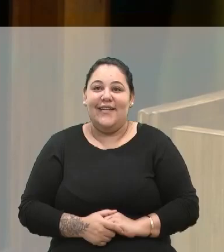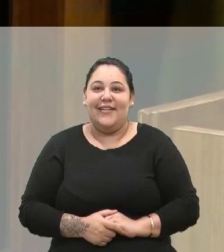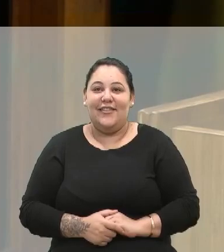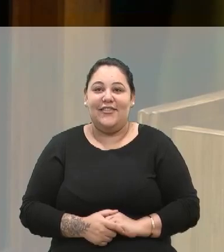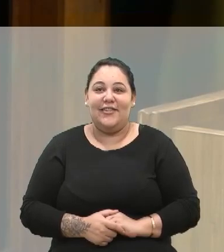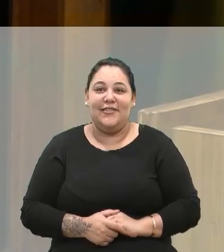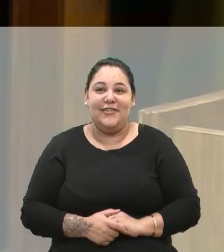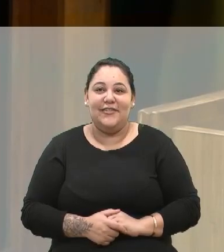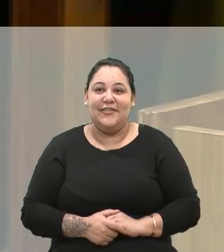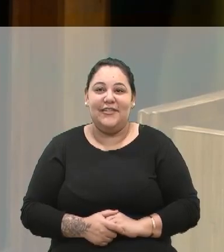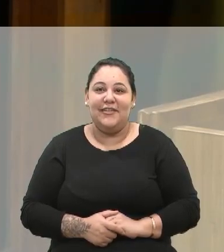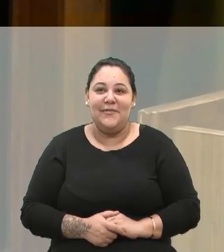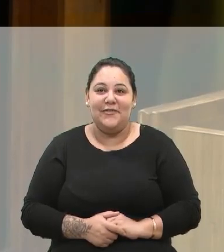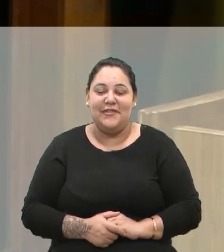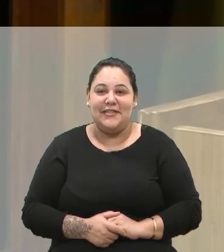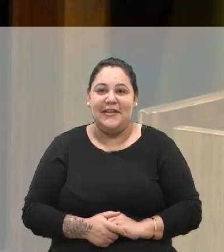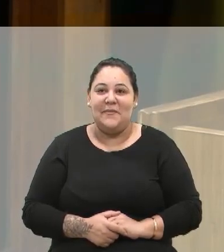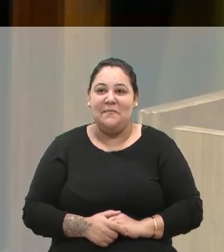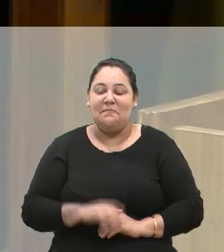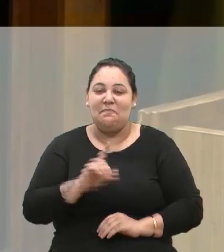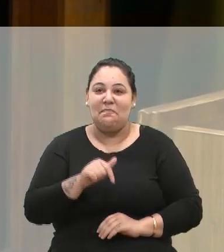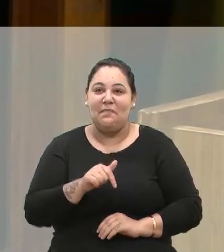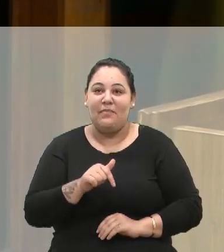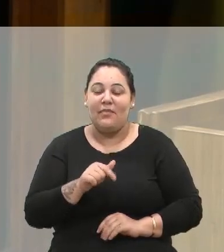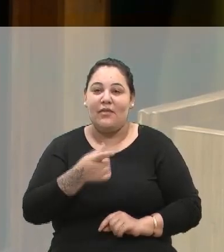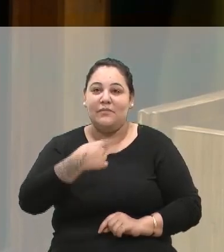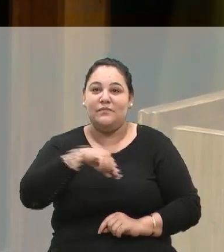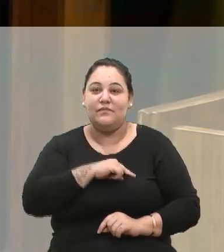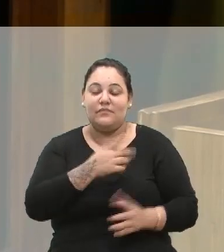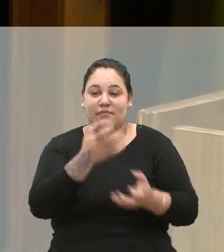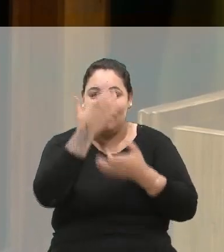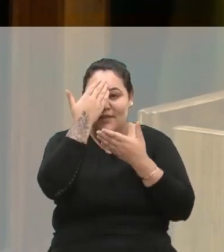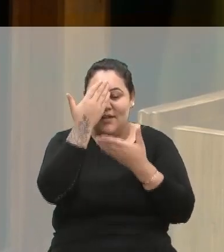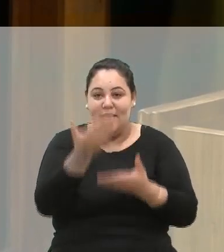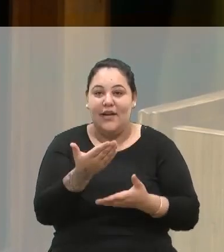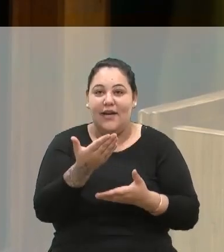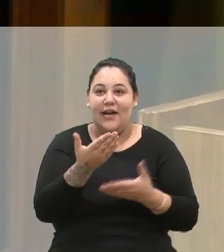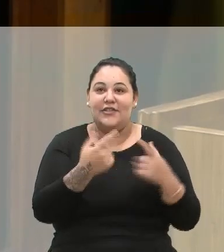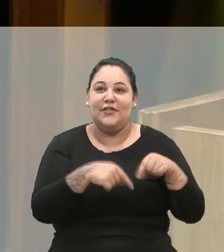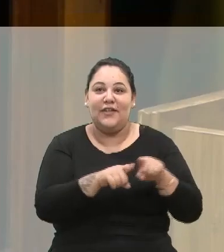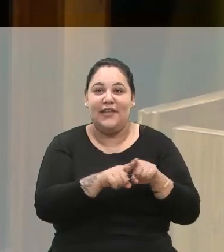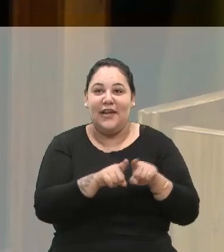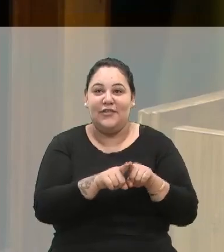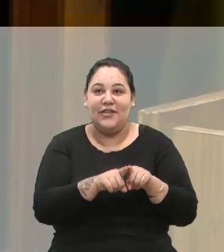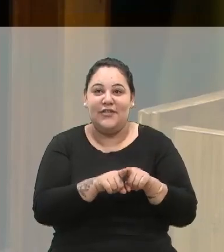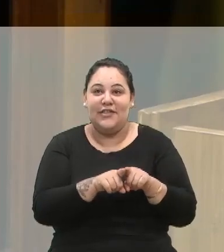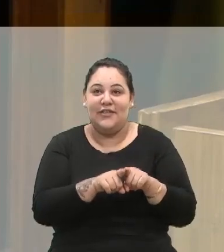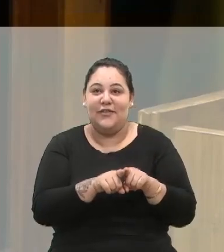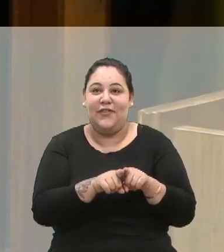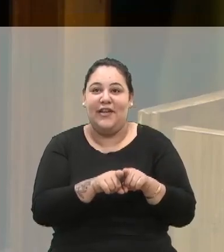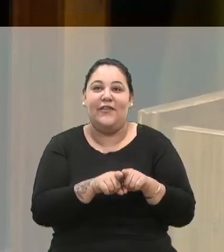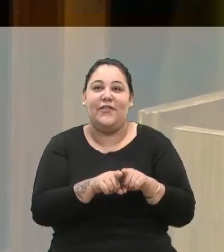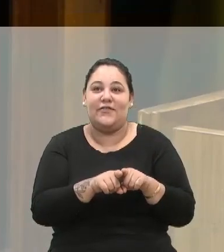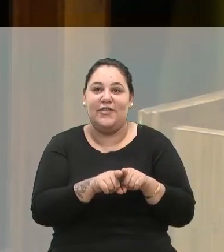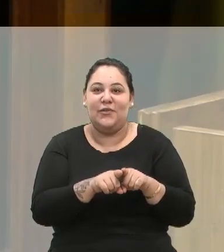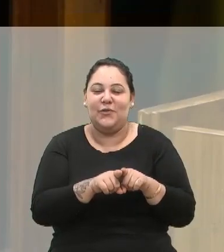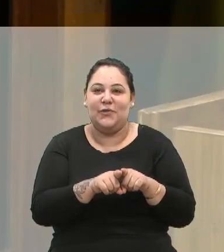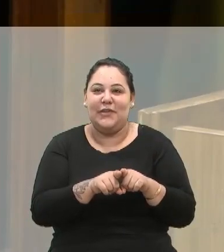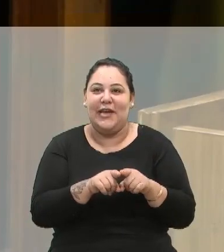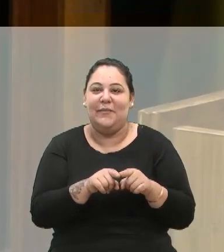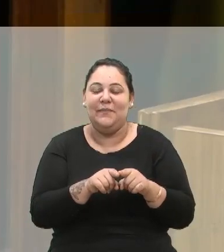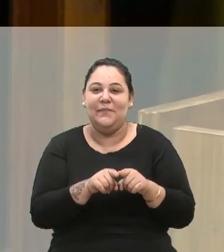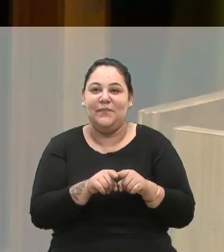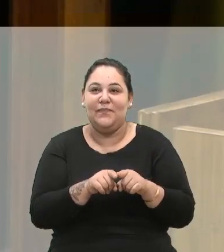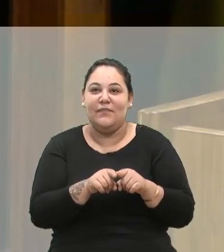Limpo. Também queremos agradecer os colégios, que a gente foi ao colégio, conversemos com